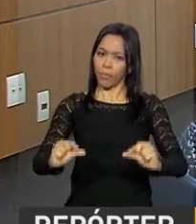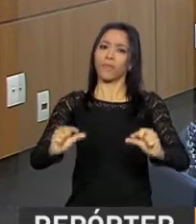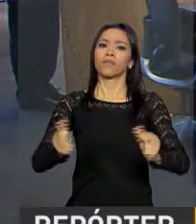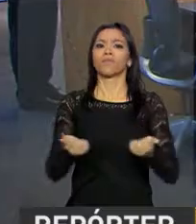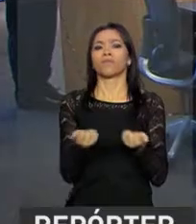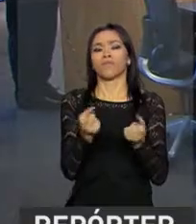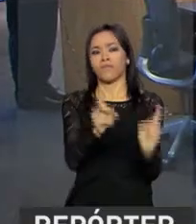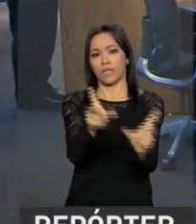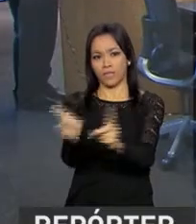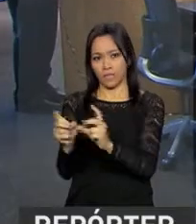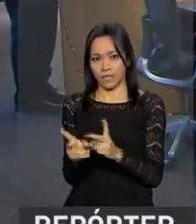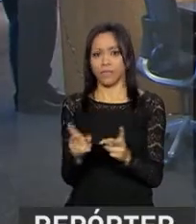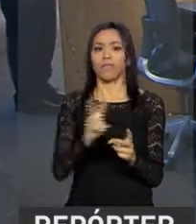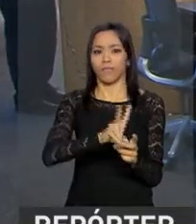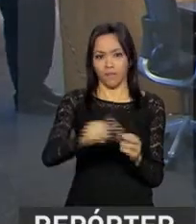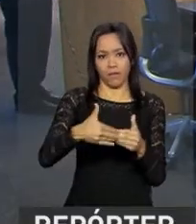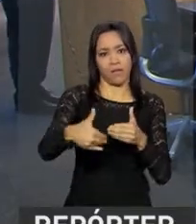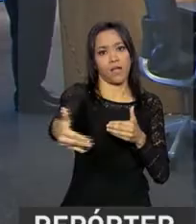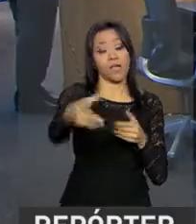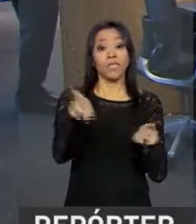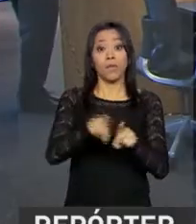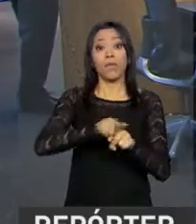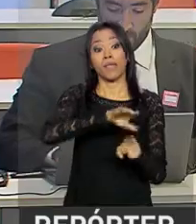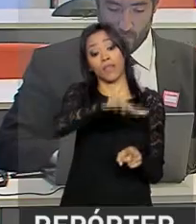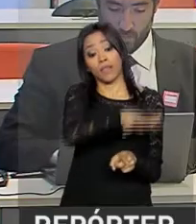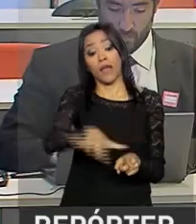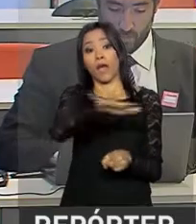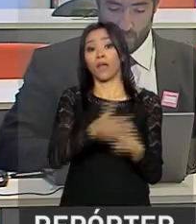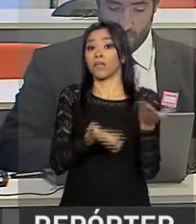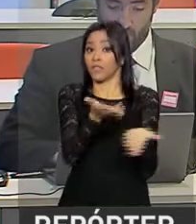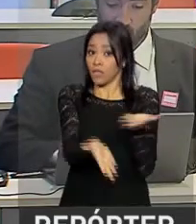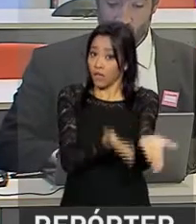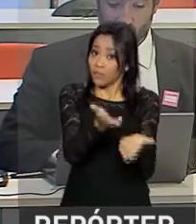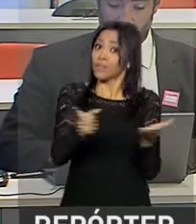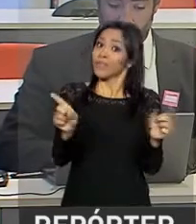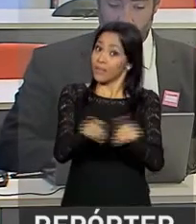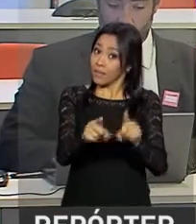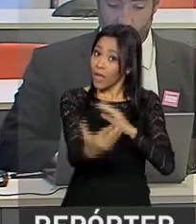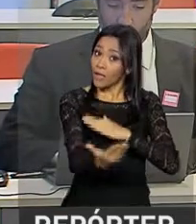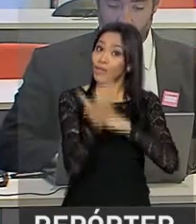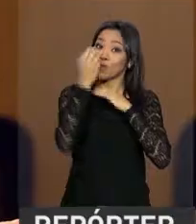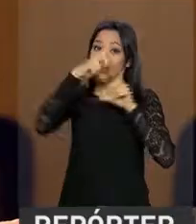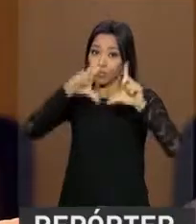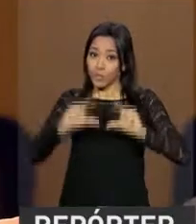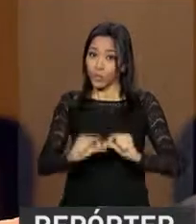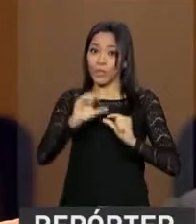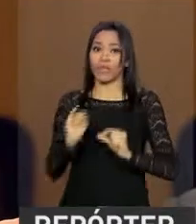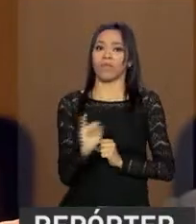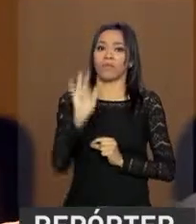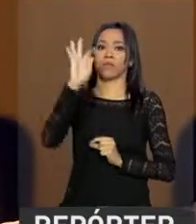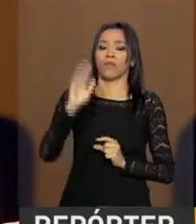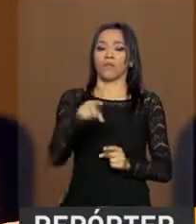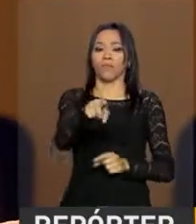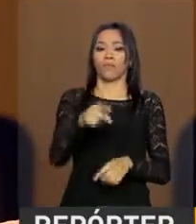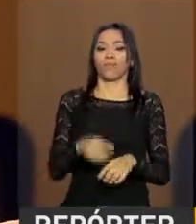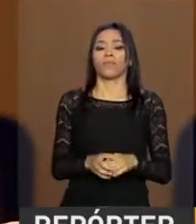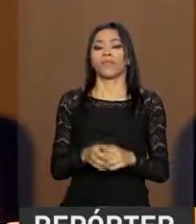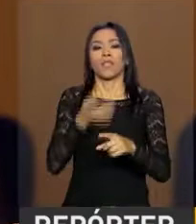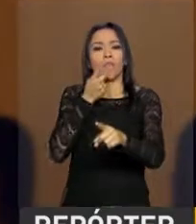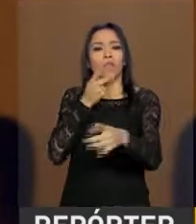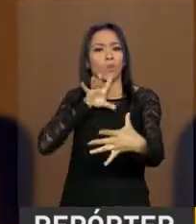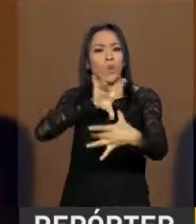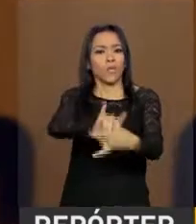consumidor além disso o setor de serviços também contribui para a queda da inflação o cenário é básico do